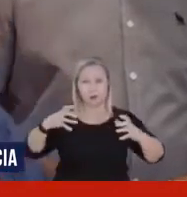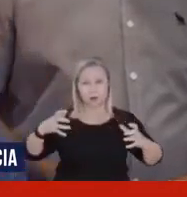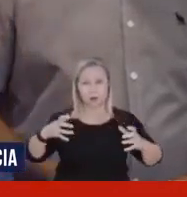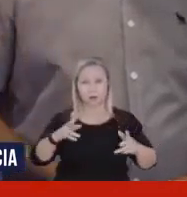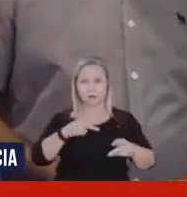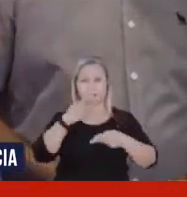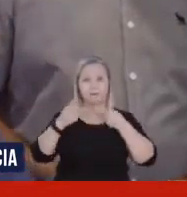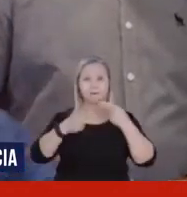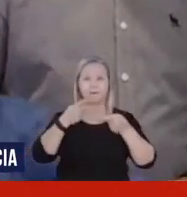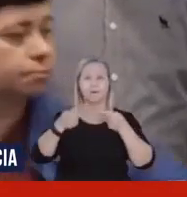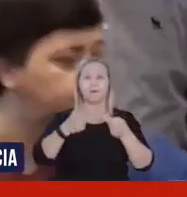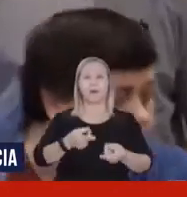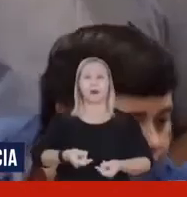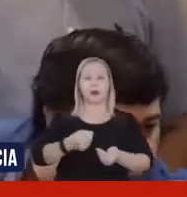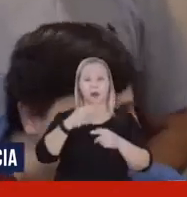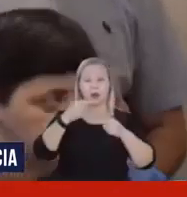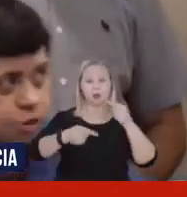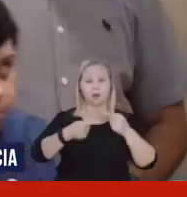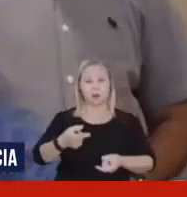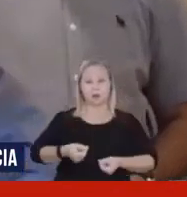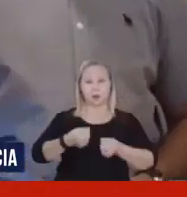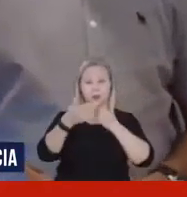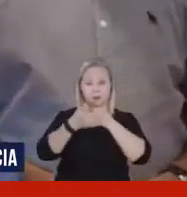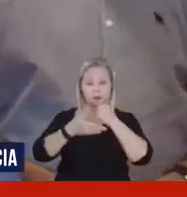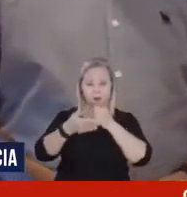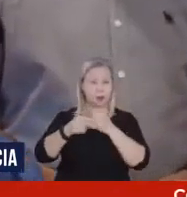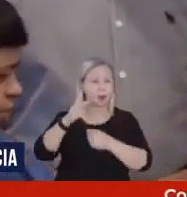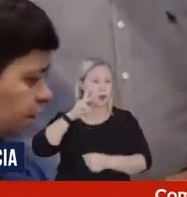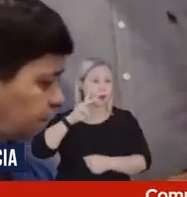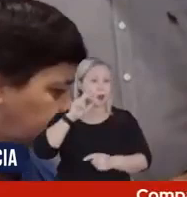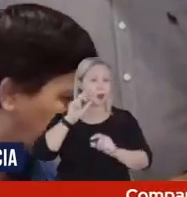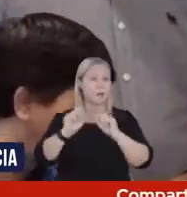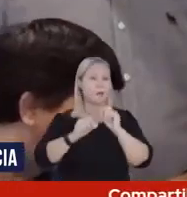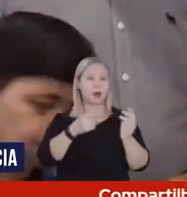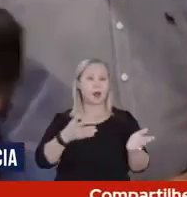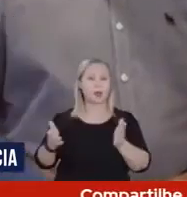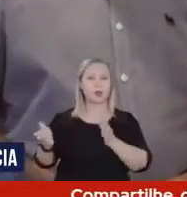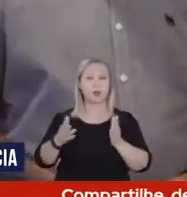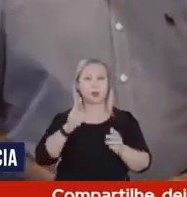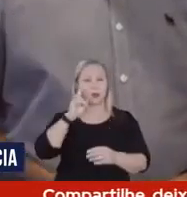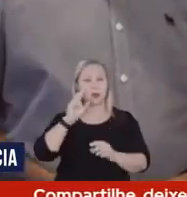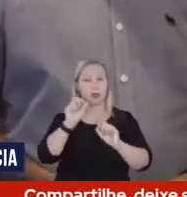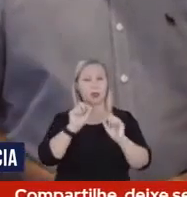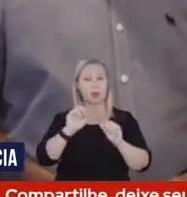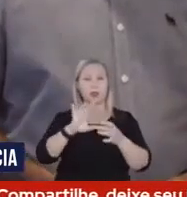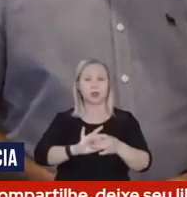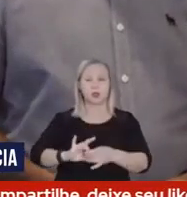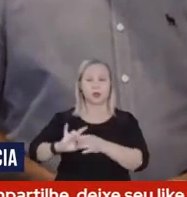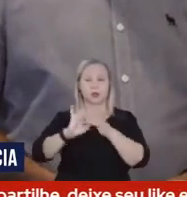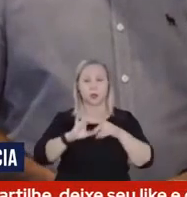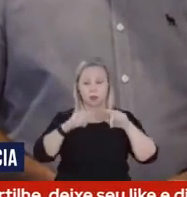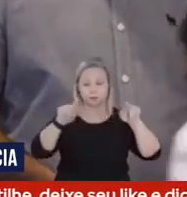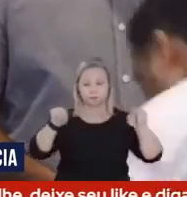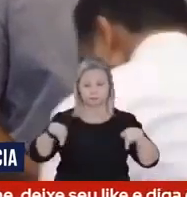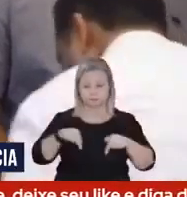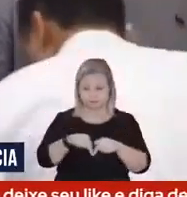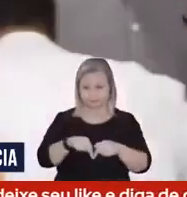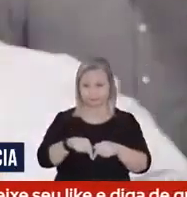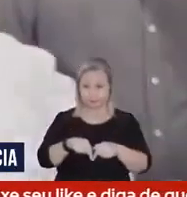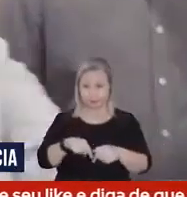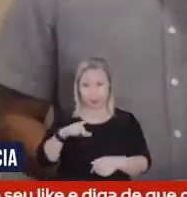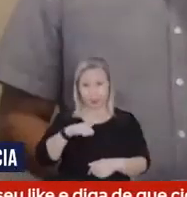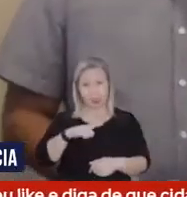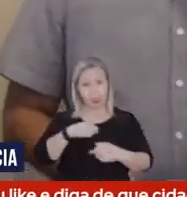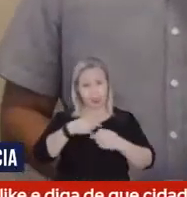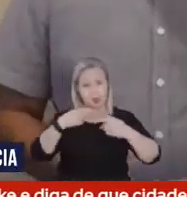presidente, é fundamental a gente lembrar de um período histórico que nos une aqui nessa sala, né? Tem uma coisa que nos une aqui nessa